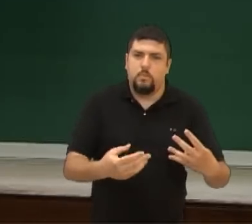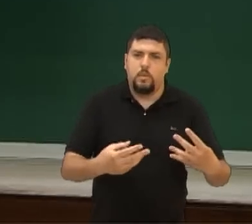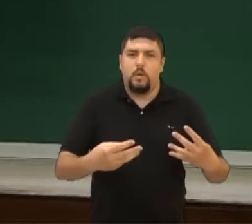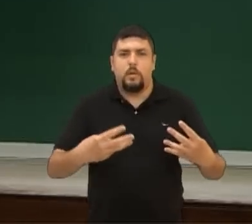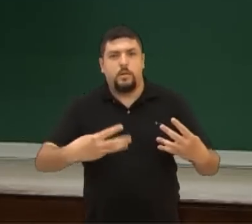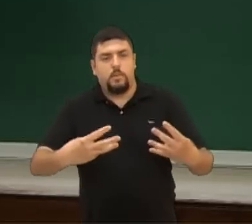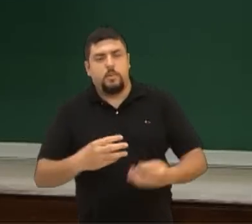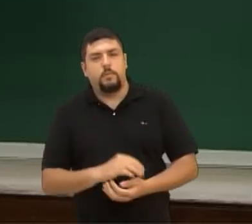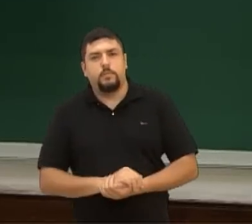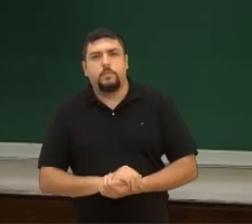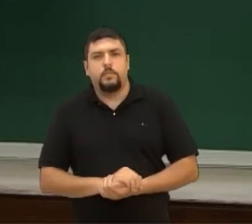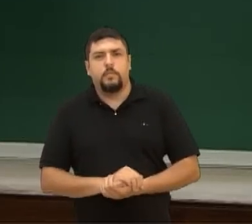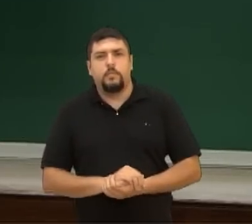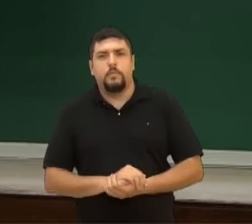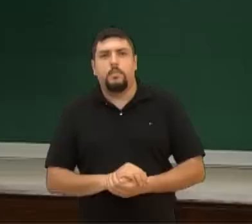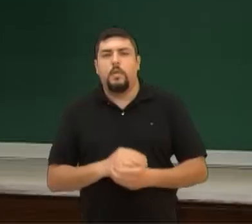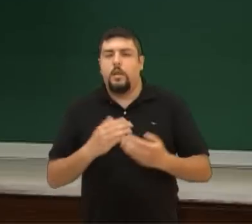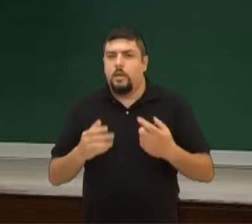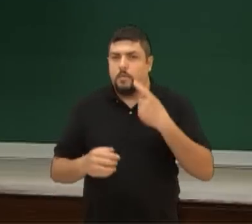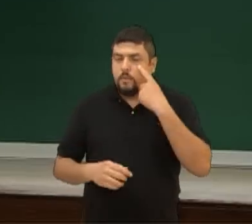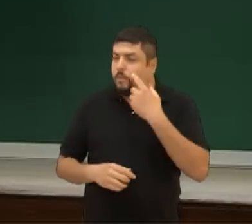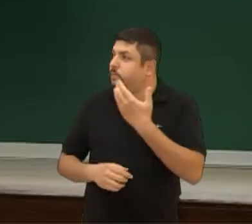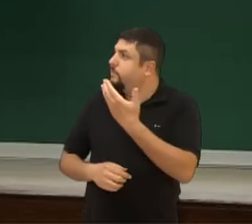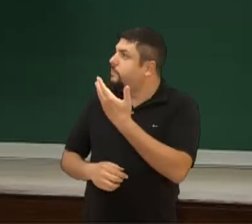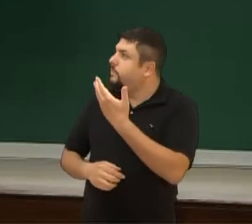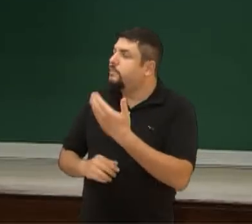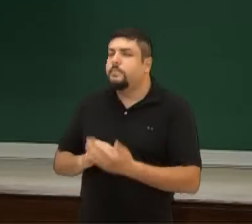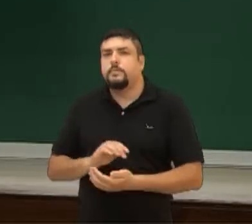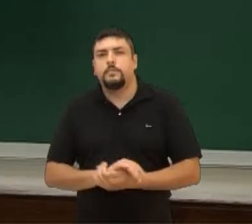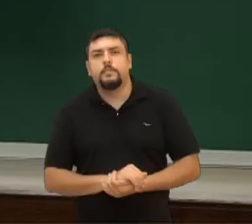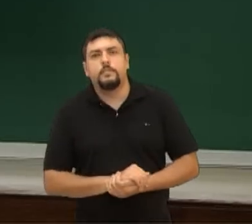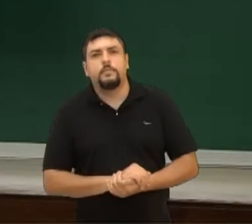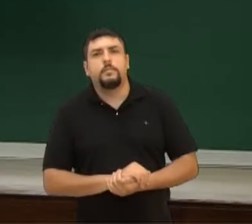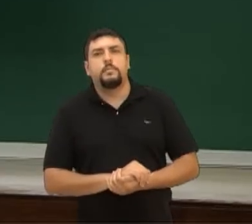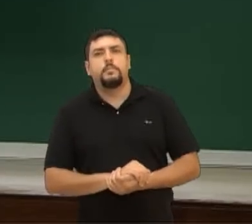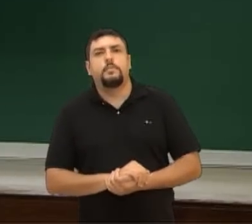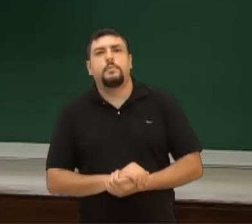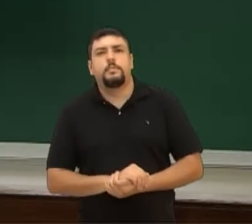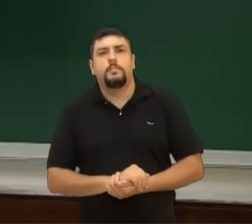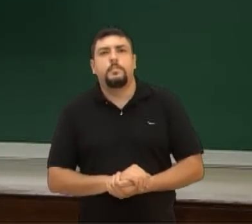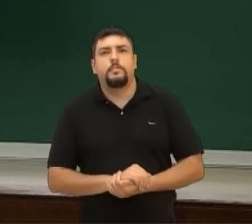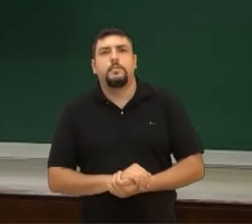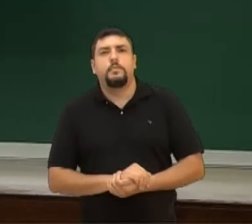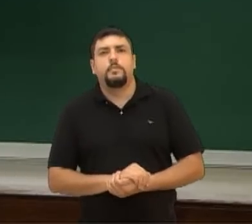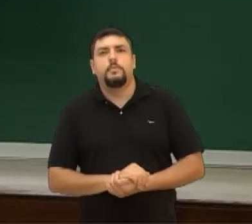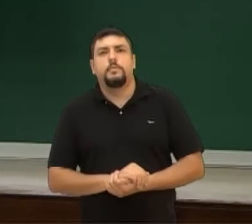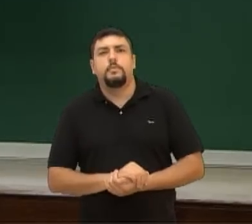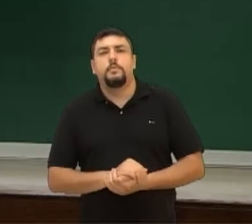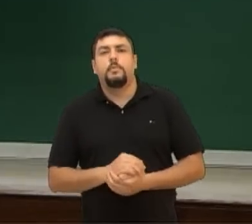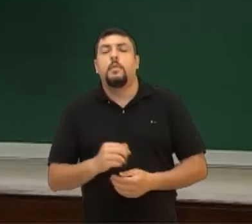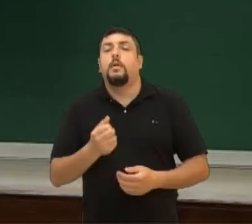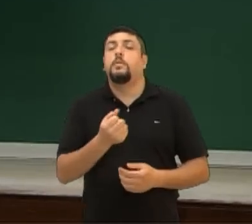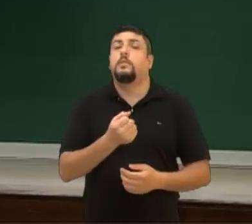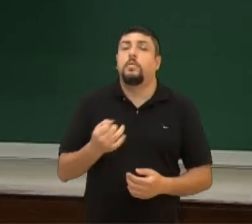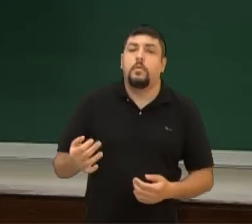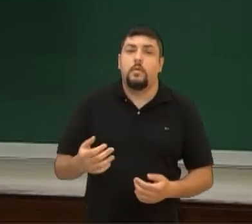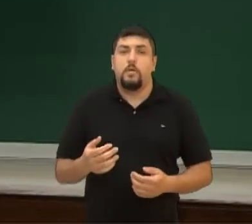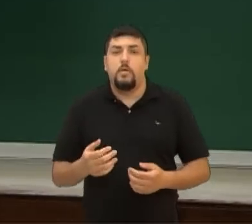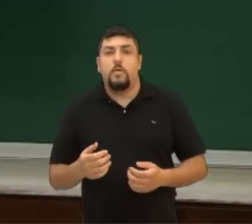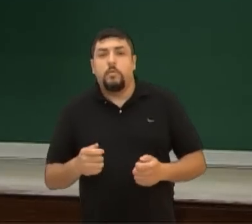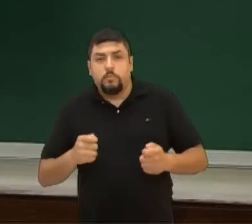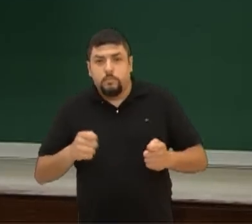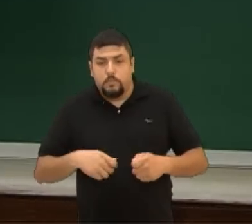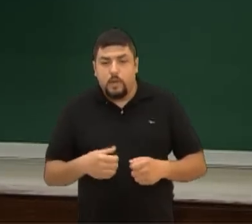1. 1, 2, 3, 4, 5, 6. 6 possibilidades de soma 7. Então,